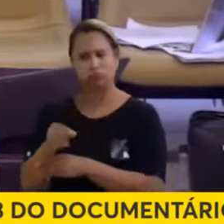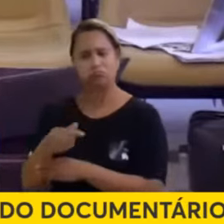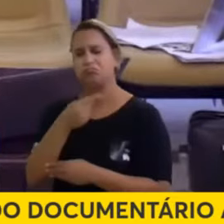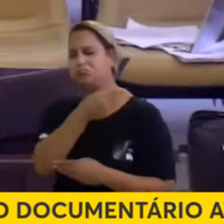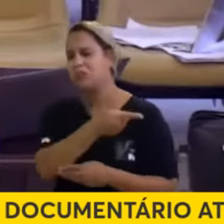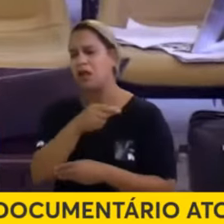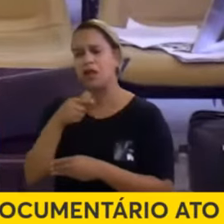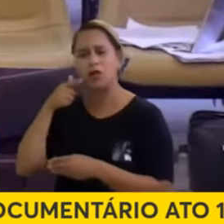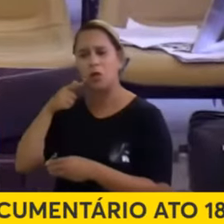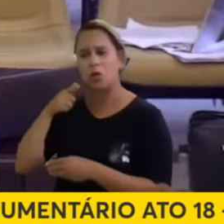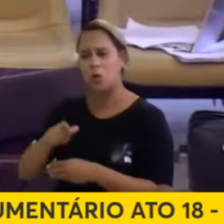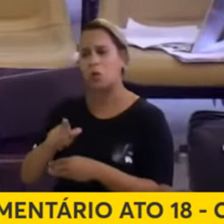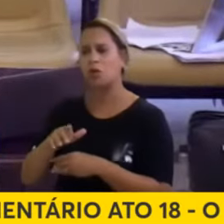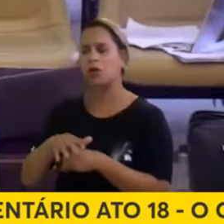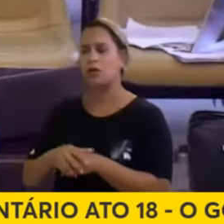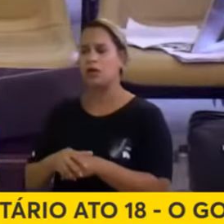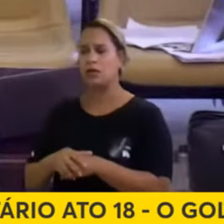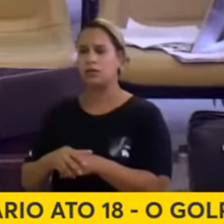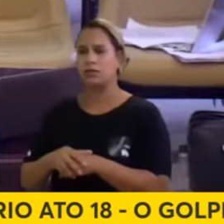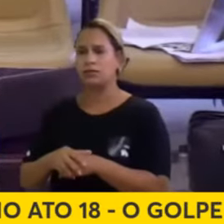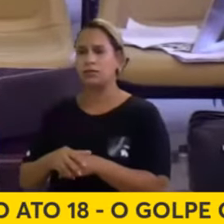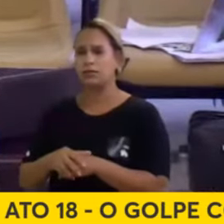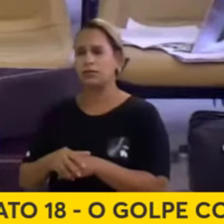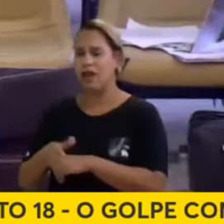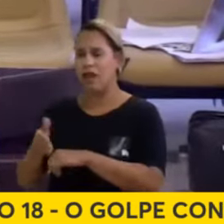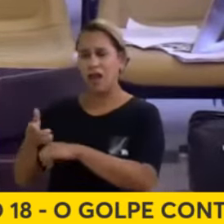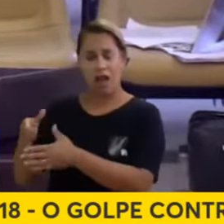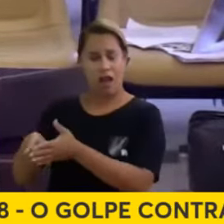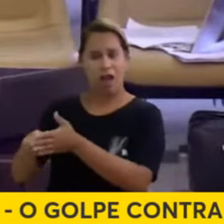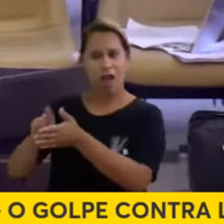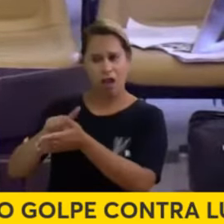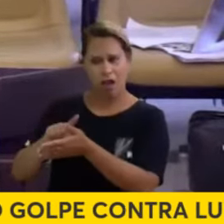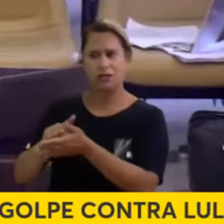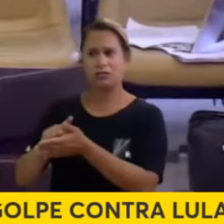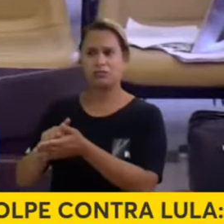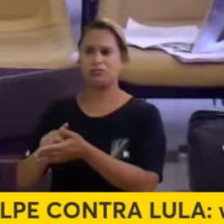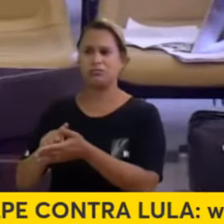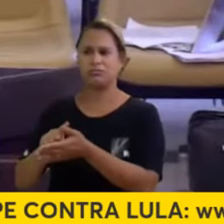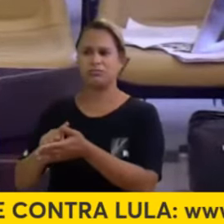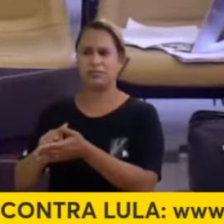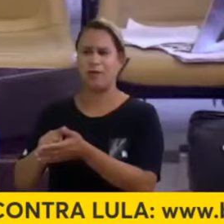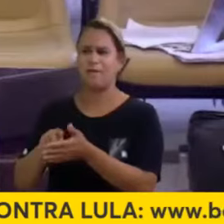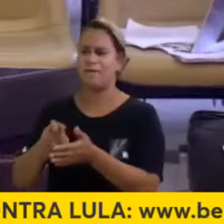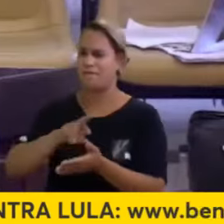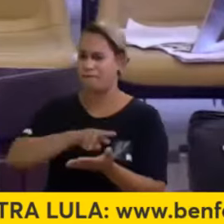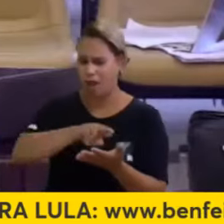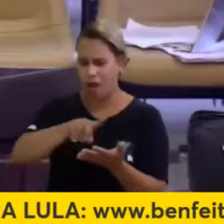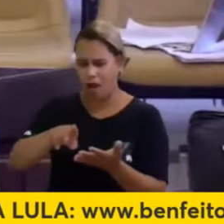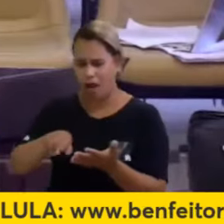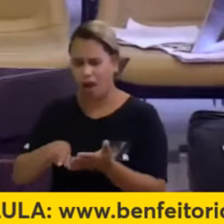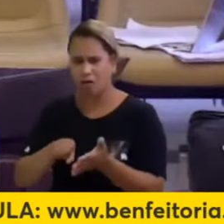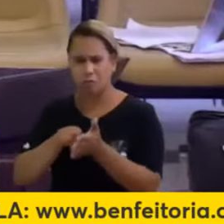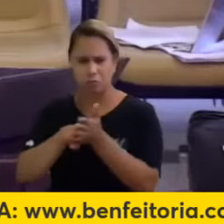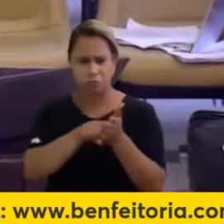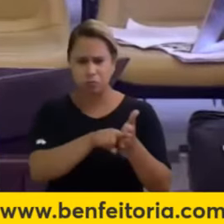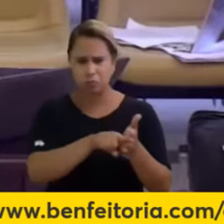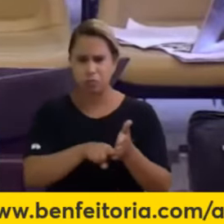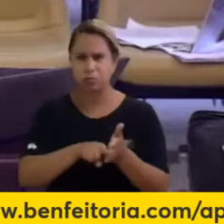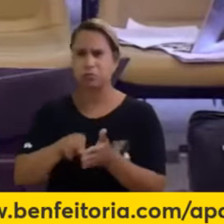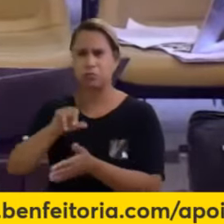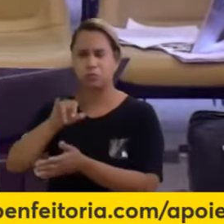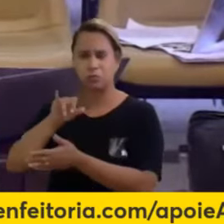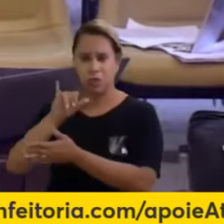nível de conhecimento do Sérgio Moro no Paraná do que ele tinha antes em decorrência da operação lava-jato em decorrência de toda aquela história ninguém tá julgando a lava-jato aqui